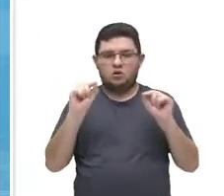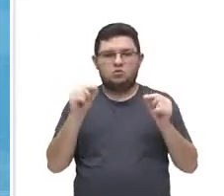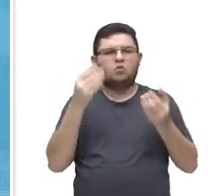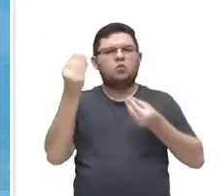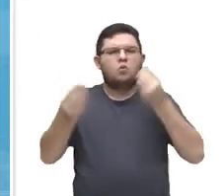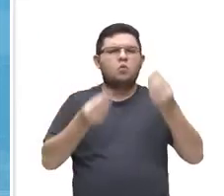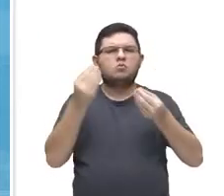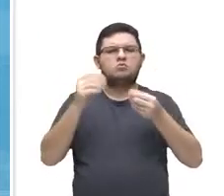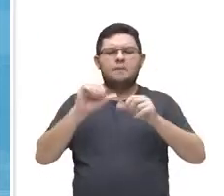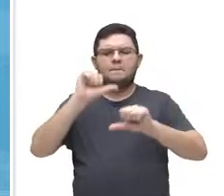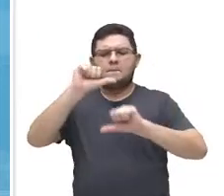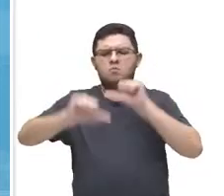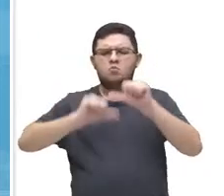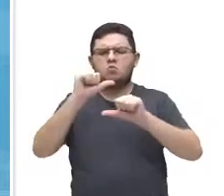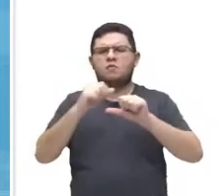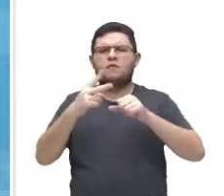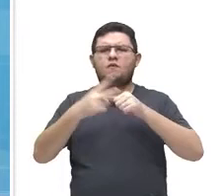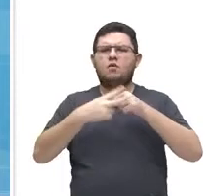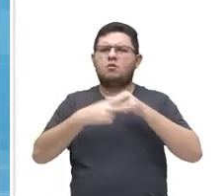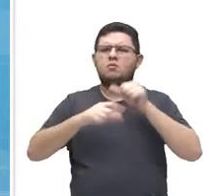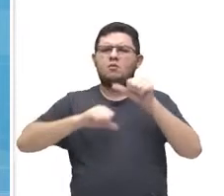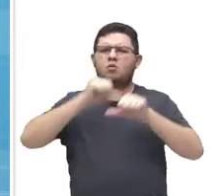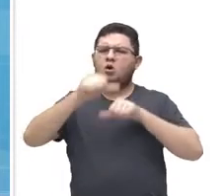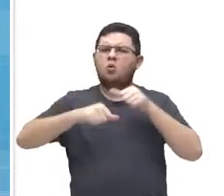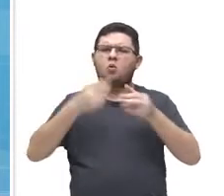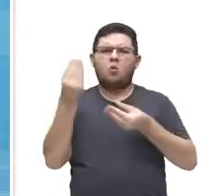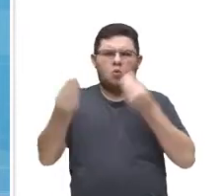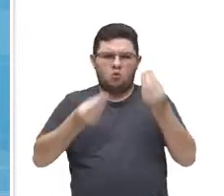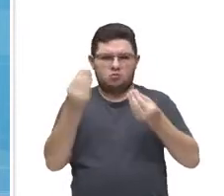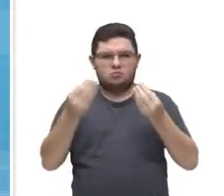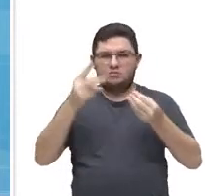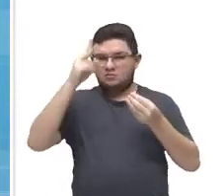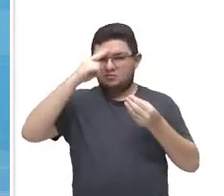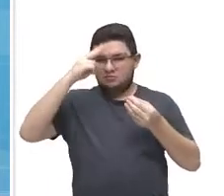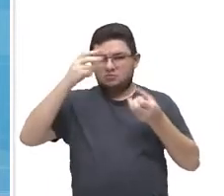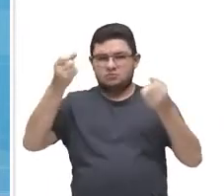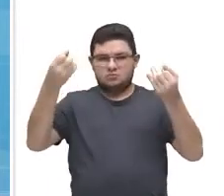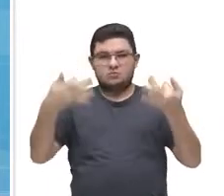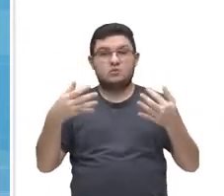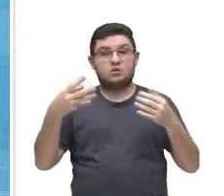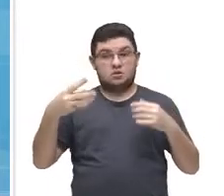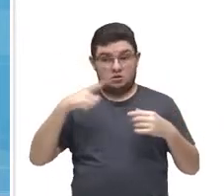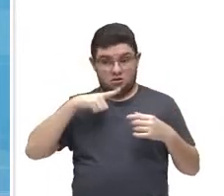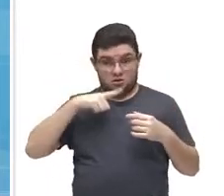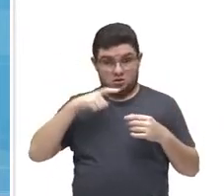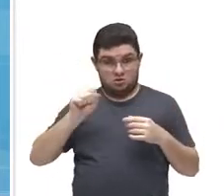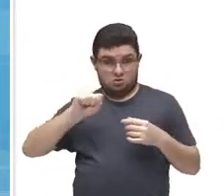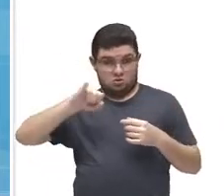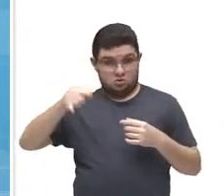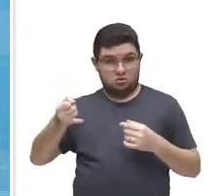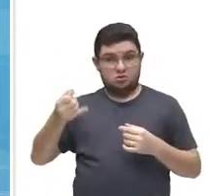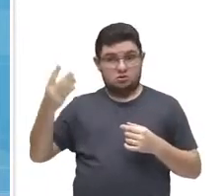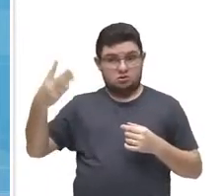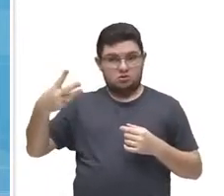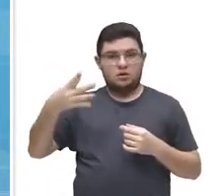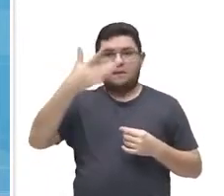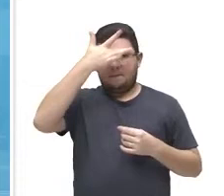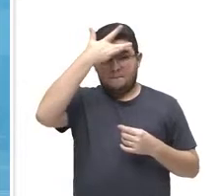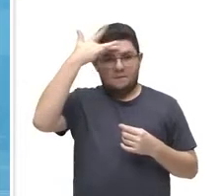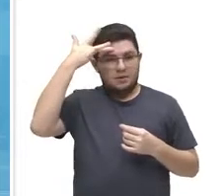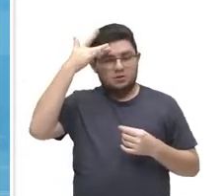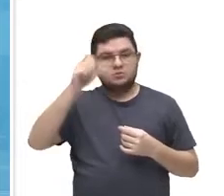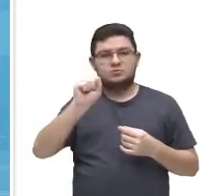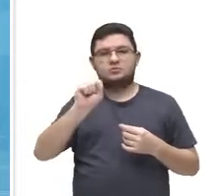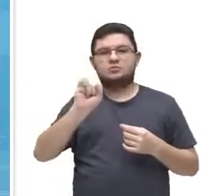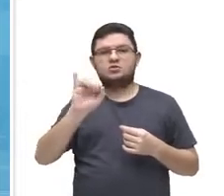essa mudança. Eu já falei que quando eu tenho a terceira pessoa do singular, o sujeito na terceira pessoa do singular, que pode ser he,